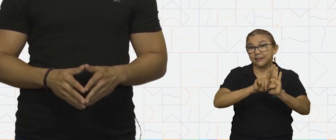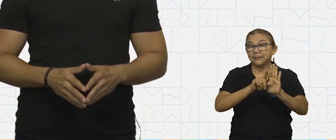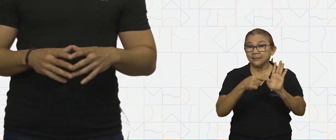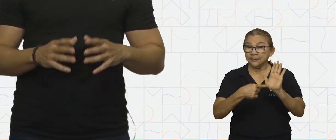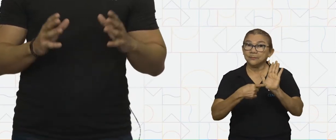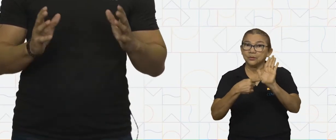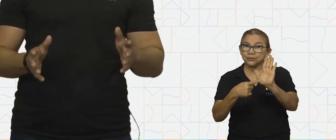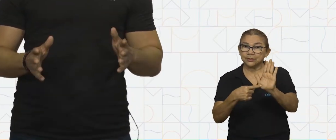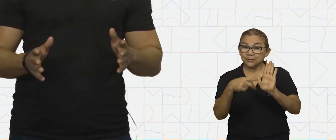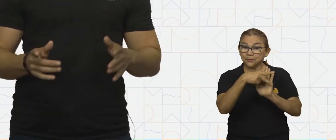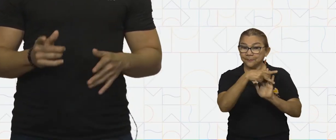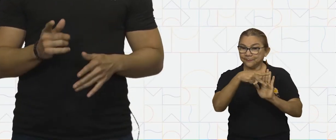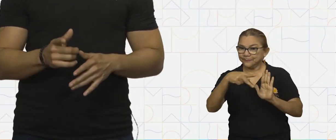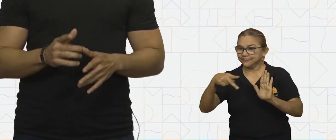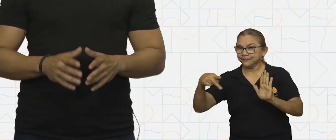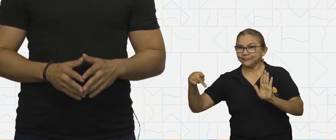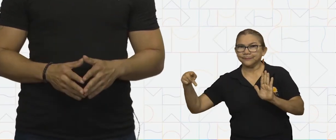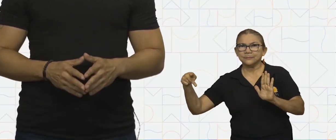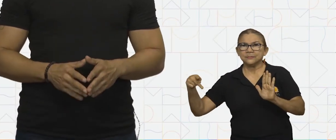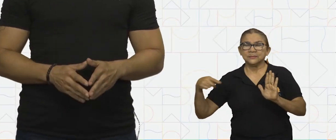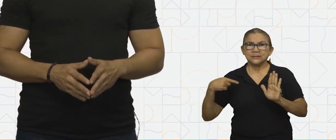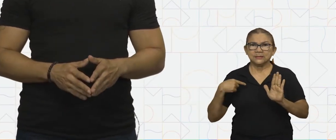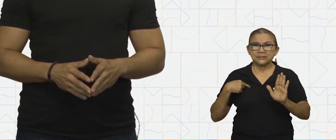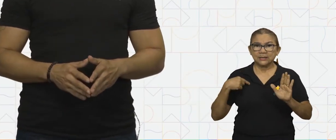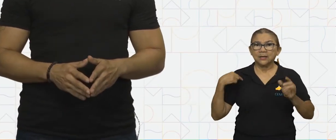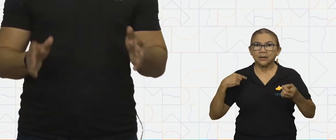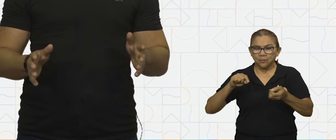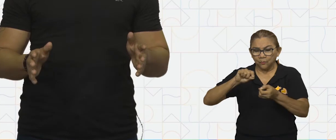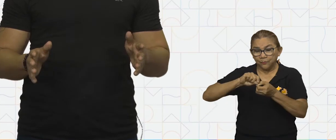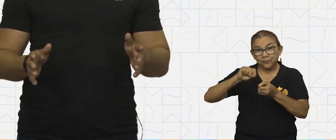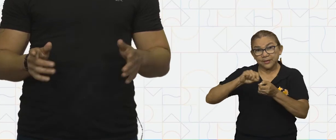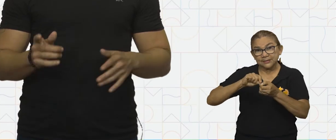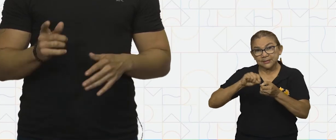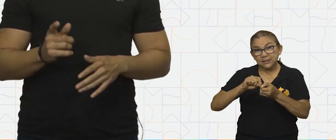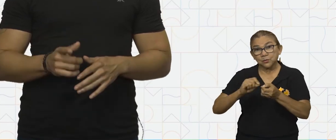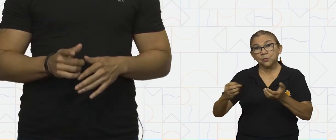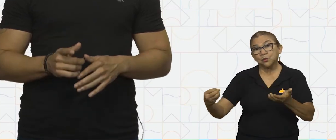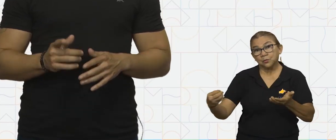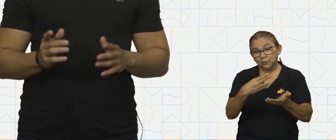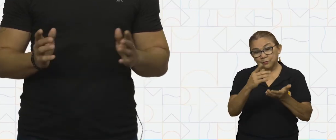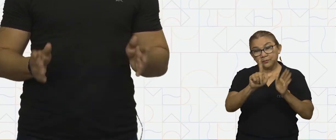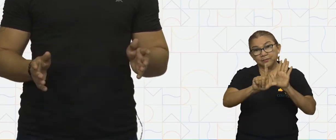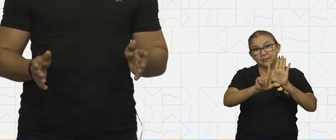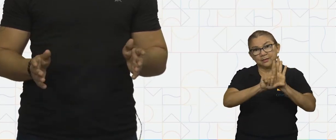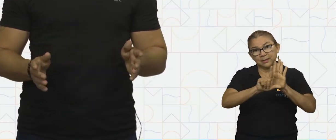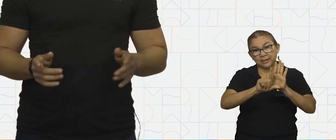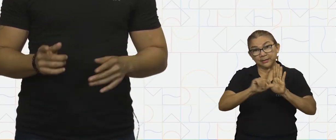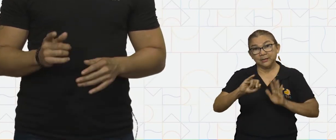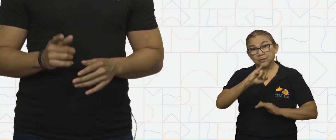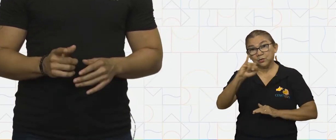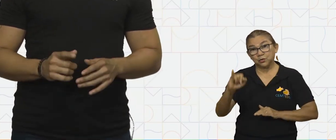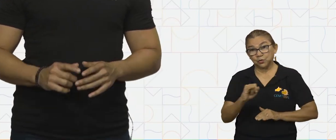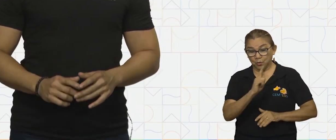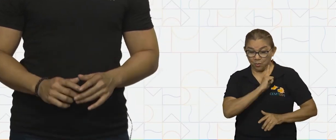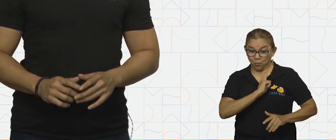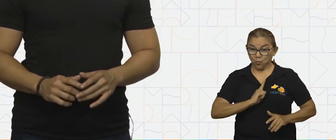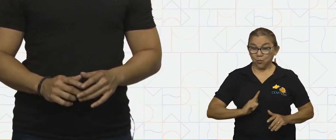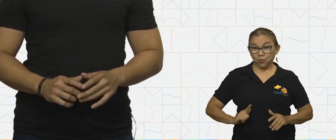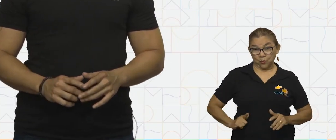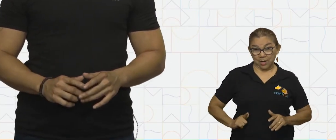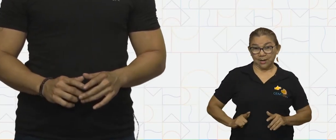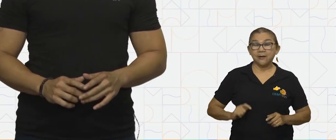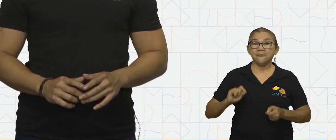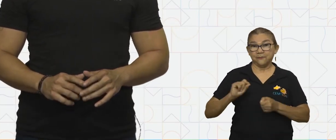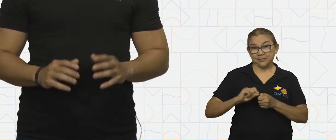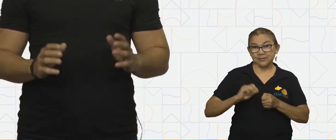país. A emenda limitava o poder do presidente. Empossado, João Goulart colocava em prática uma política